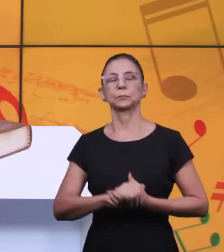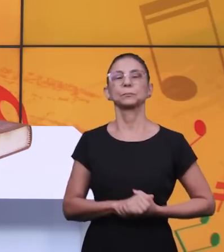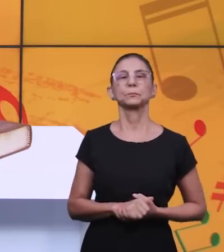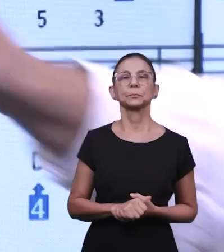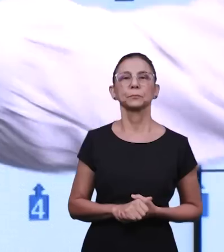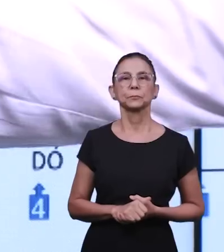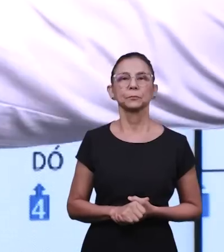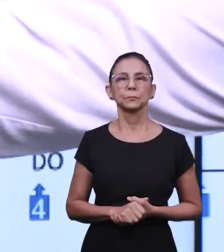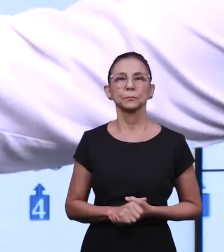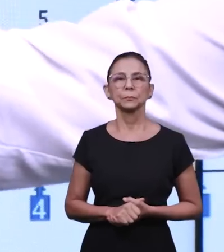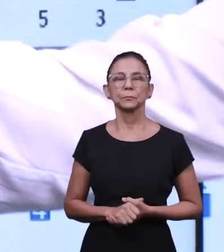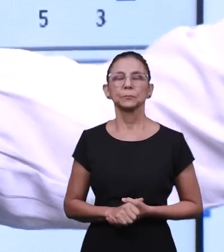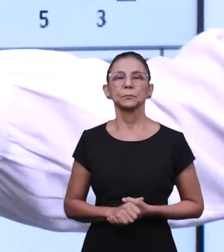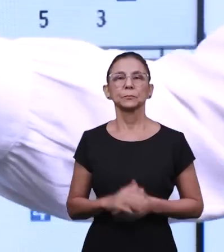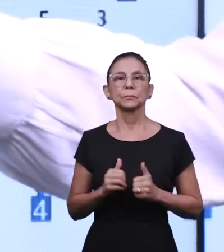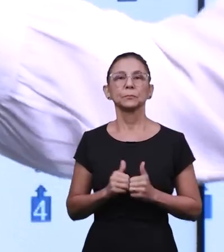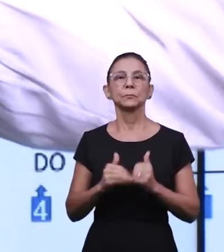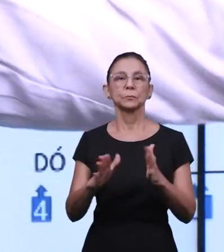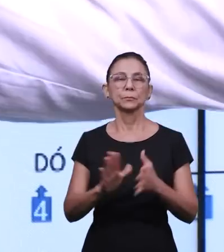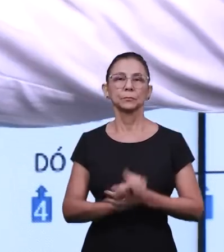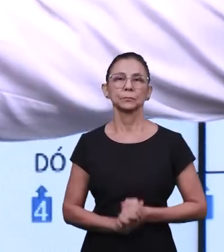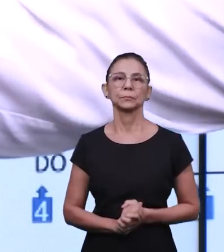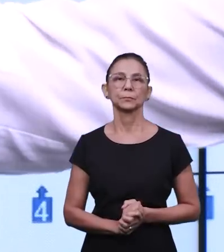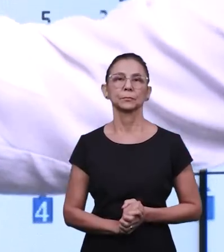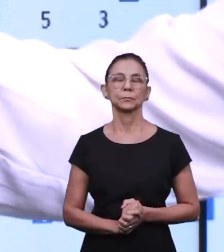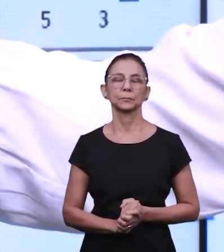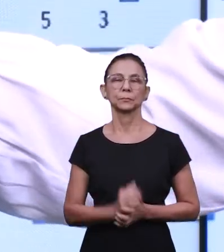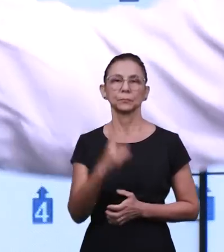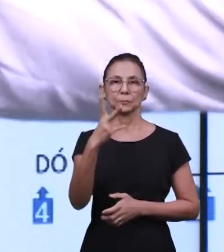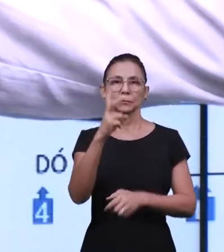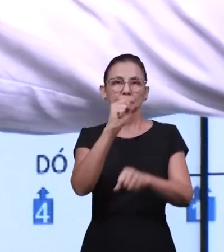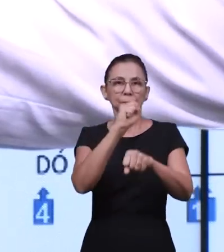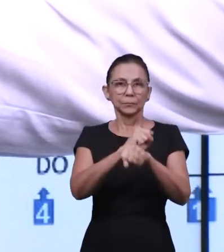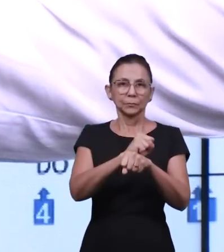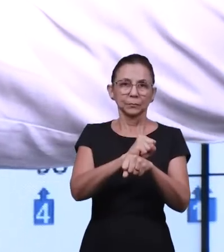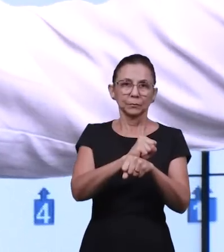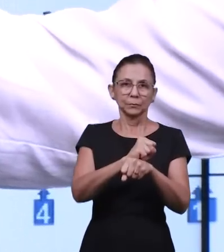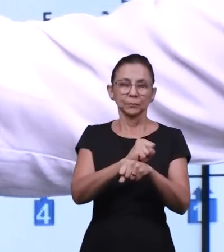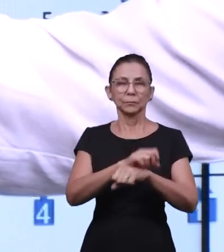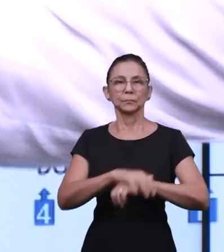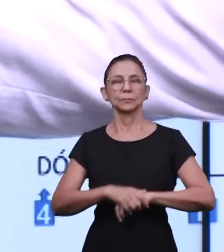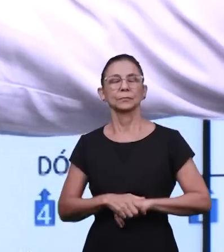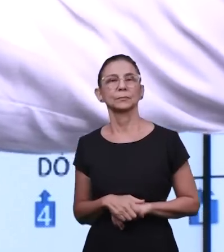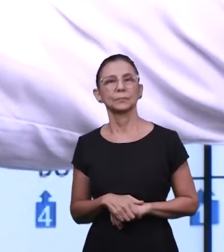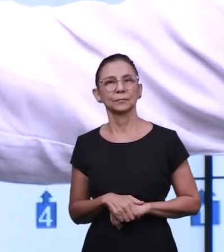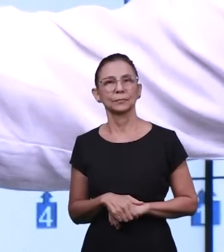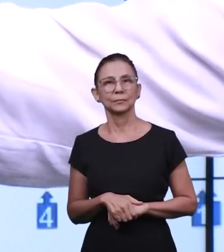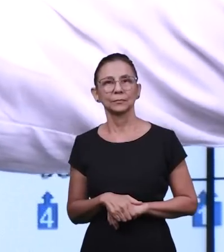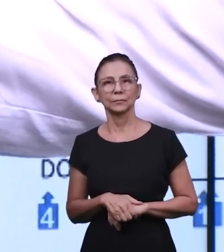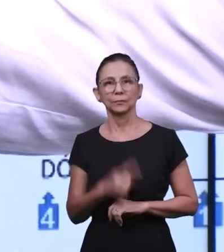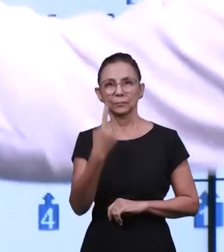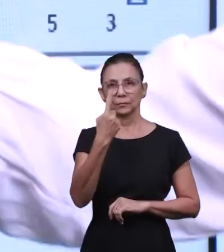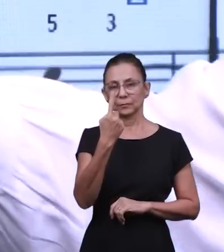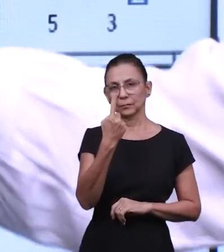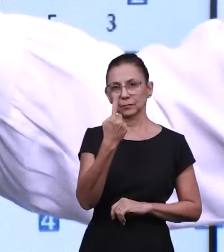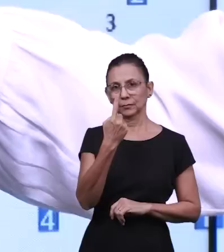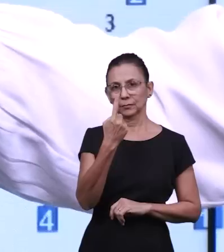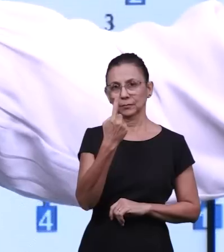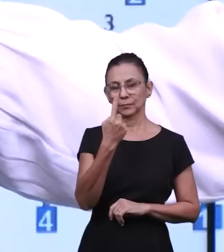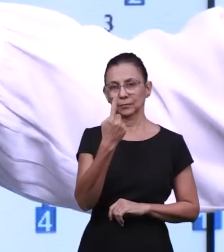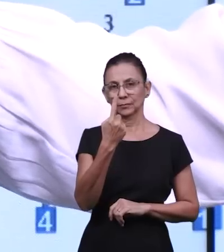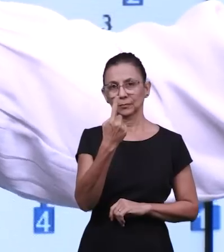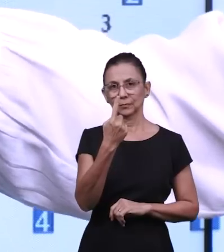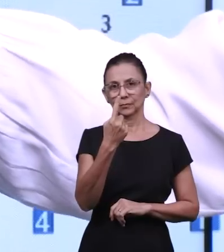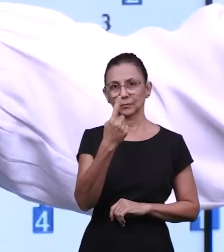compasso. Vai iniciar com 2 pausas, pausa de semínima, que vale 1 tempo, e